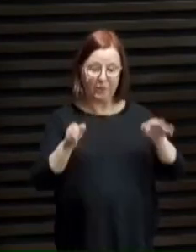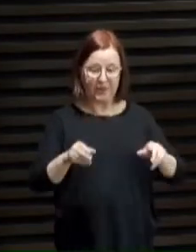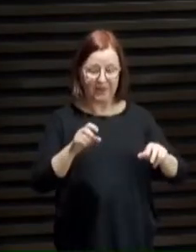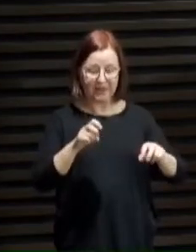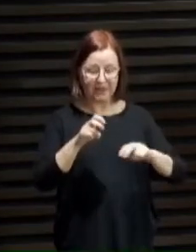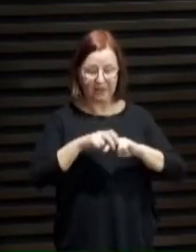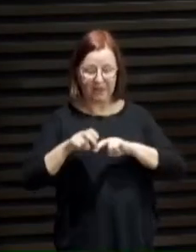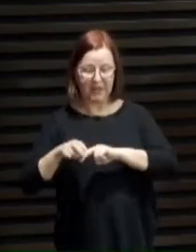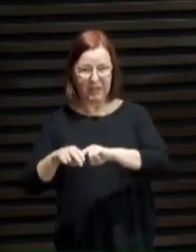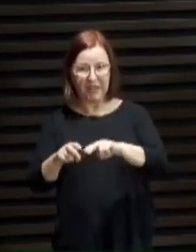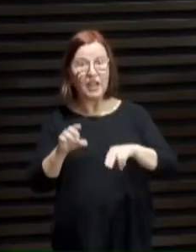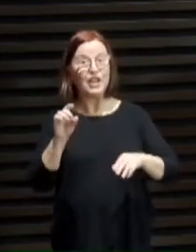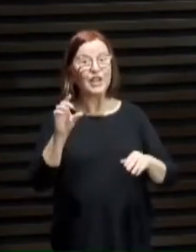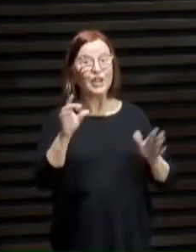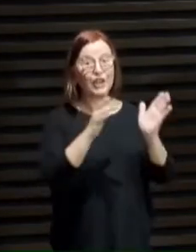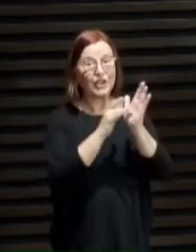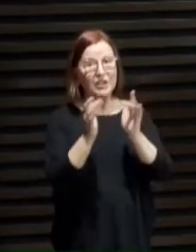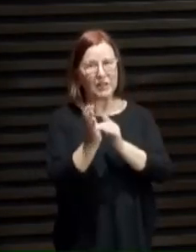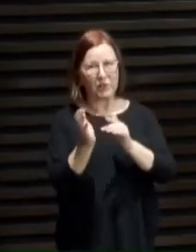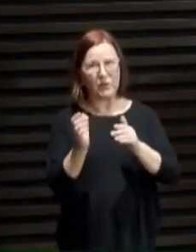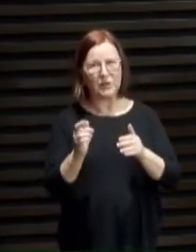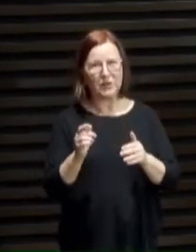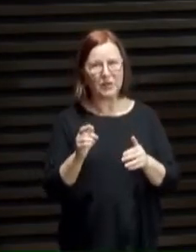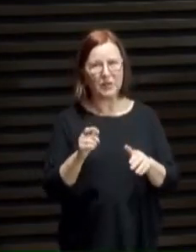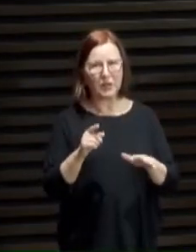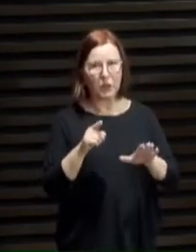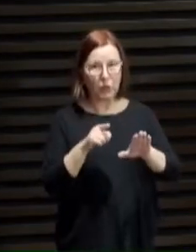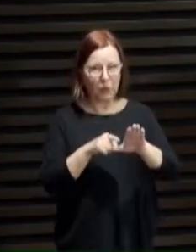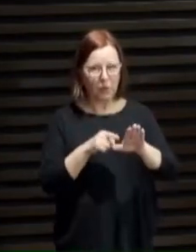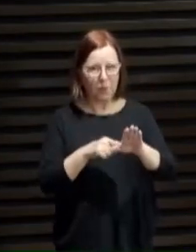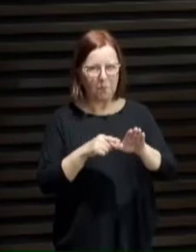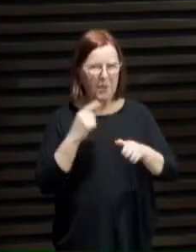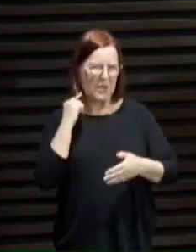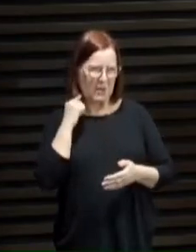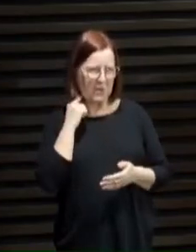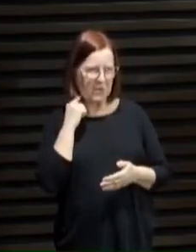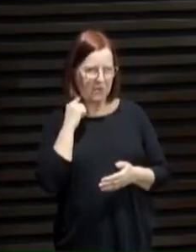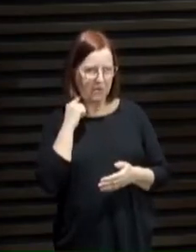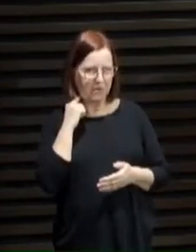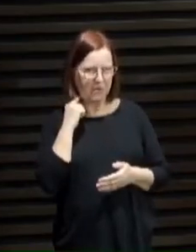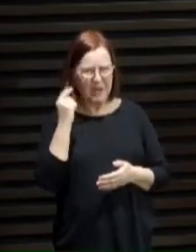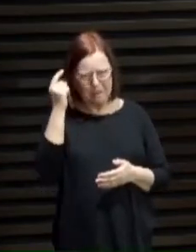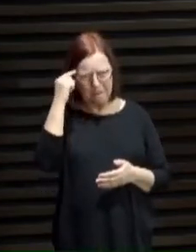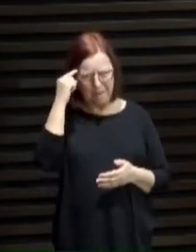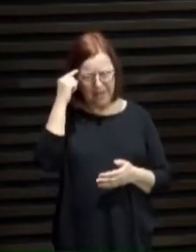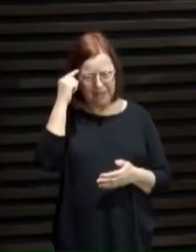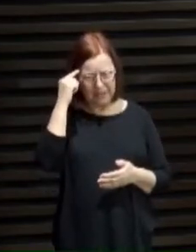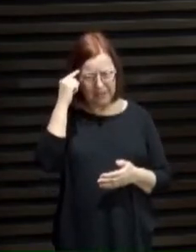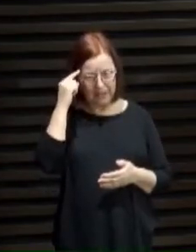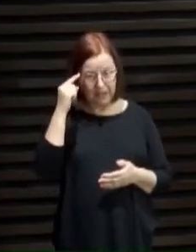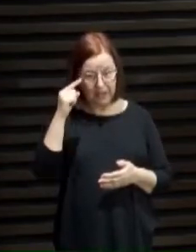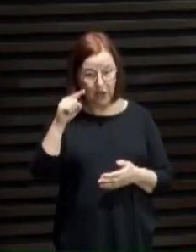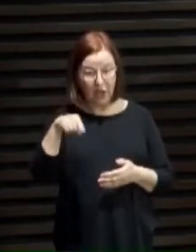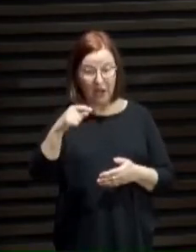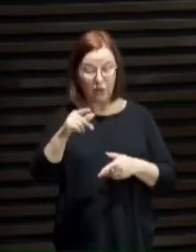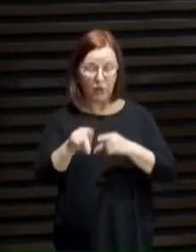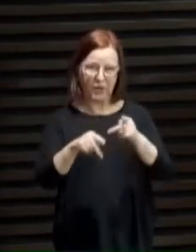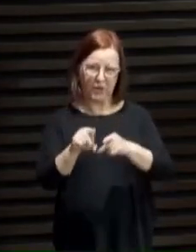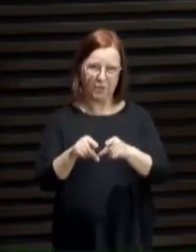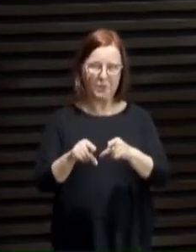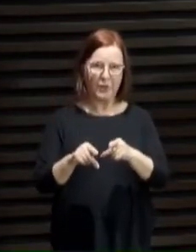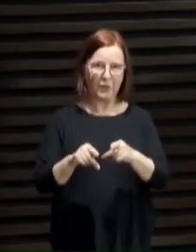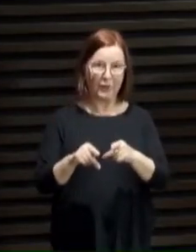sujos. Já parou para imaginar essa cena? Todo mundo com os pés lavadinhos, todo mundo com os pés limpinhos, todo mundo seguiu o protocolo,